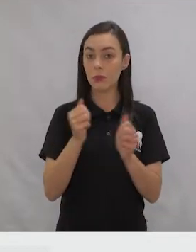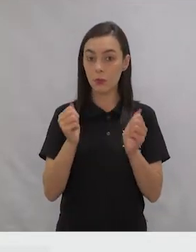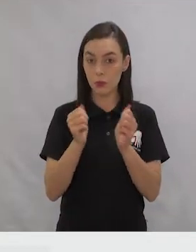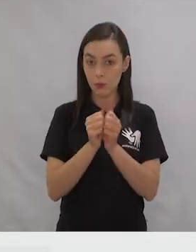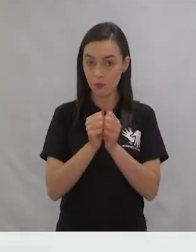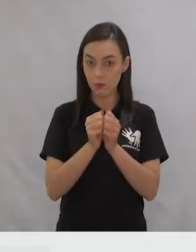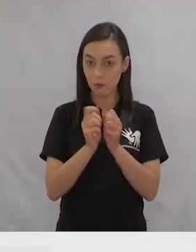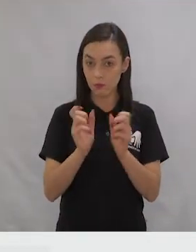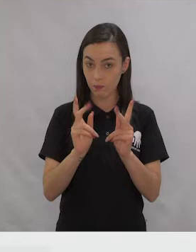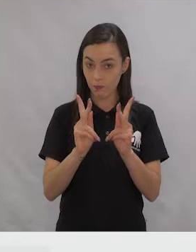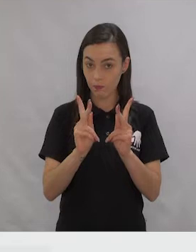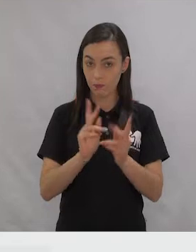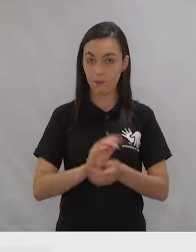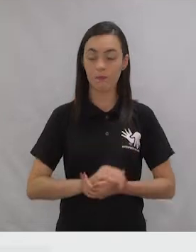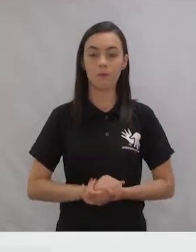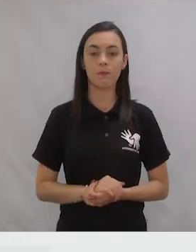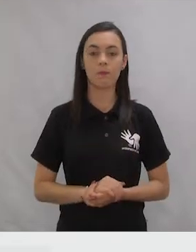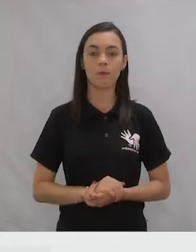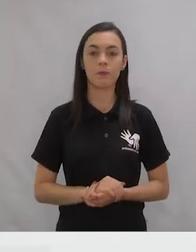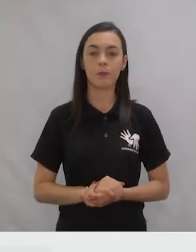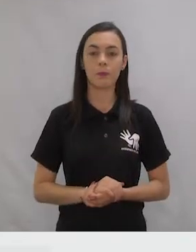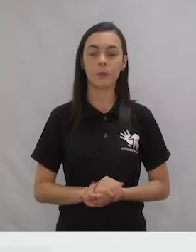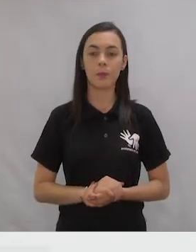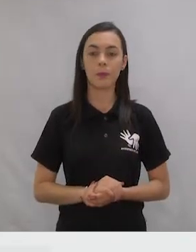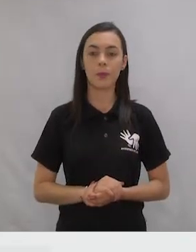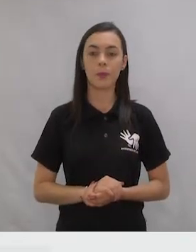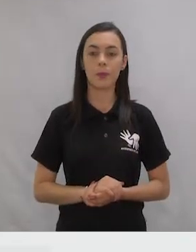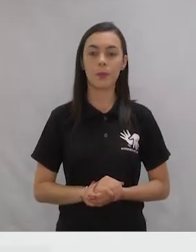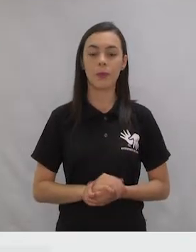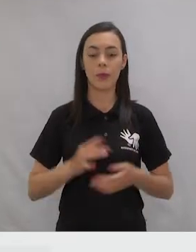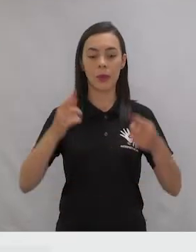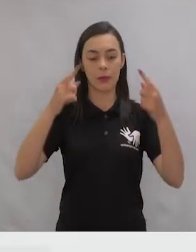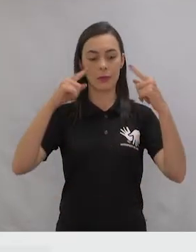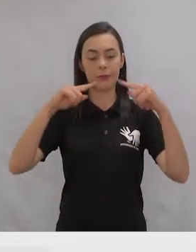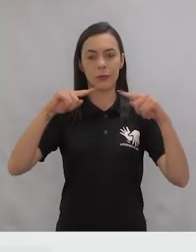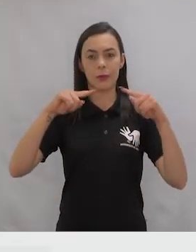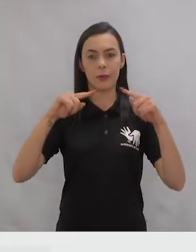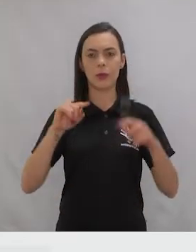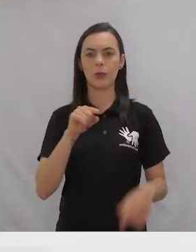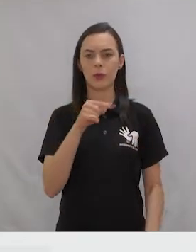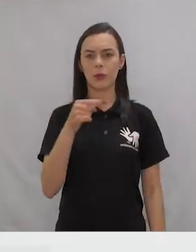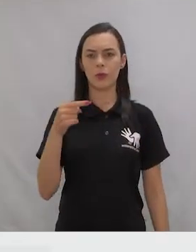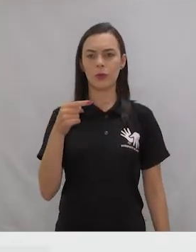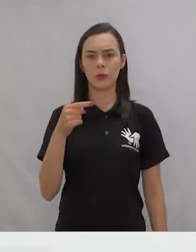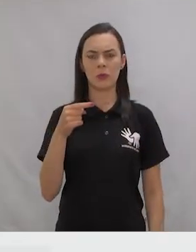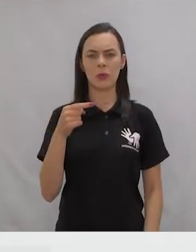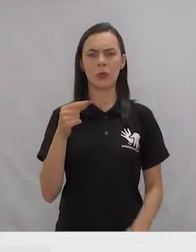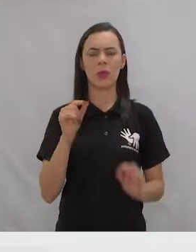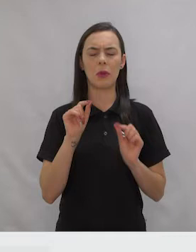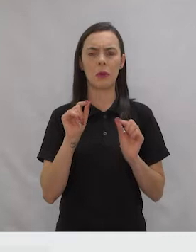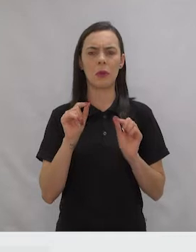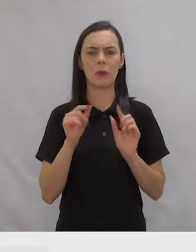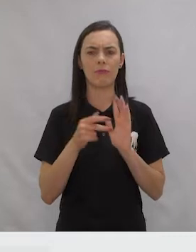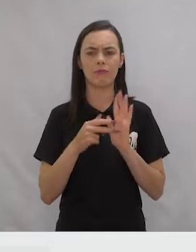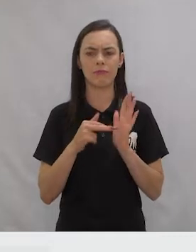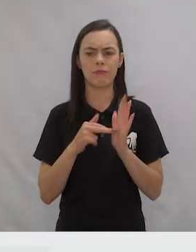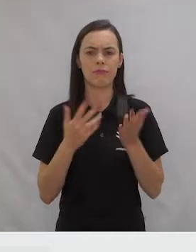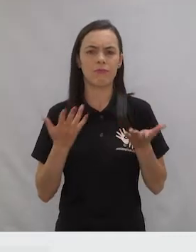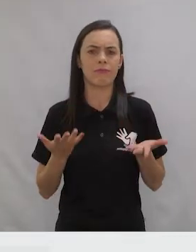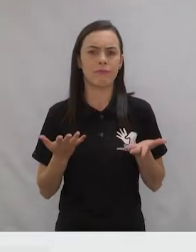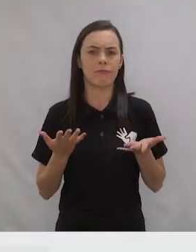juntei, certo? Na operação de subtração, o que significa